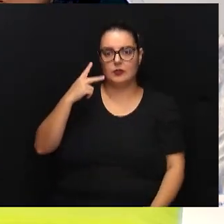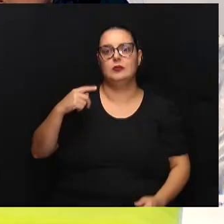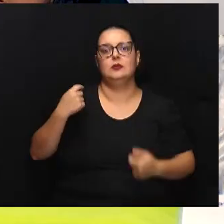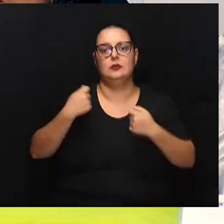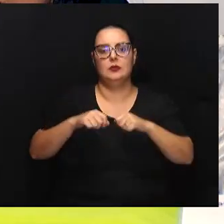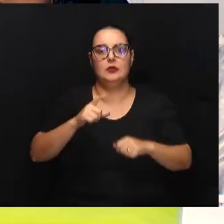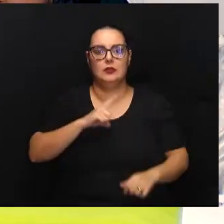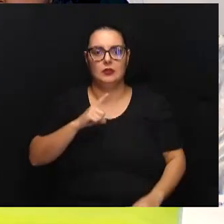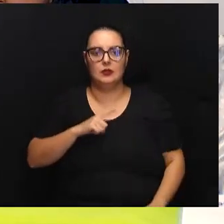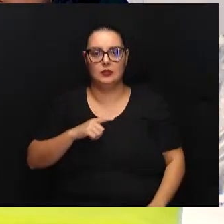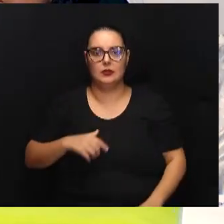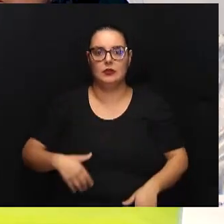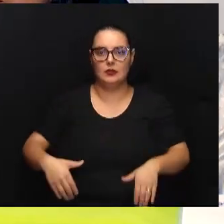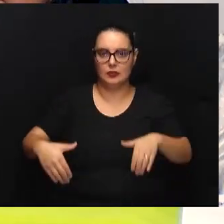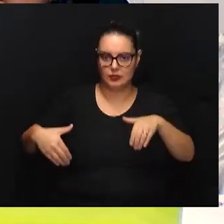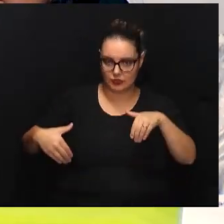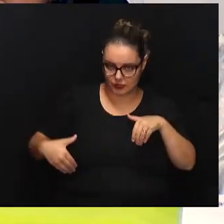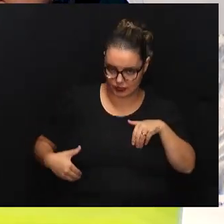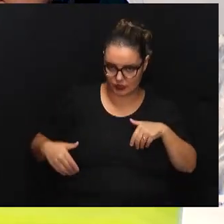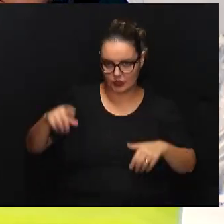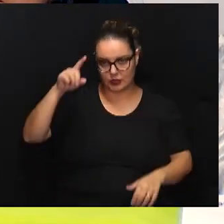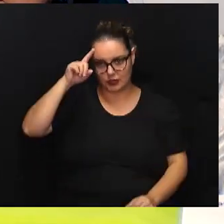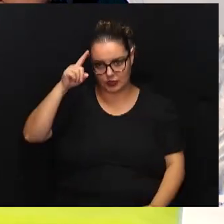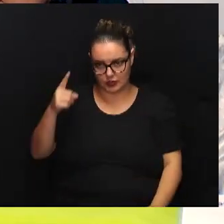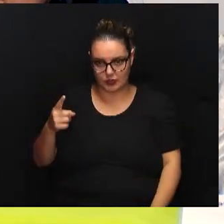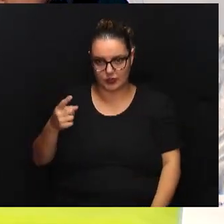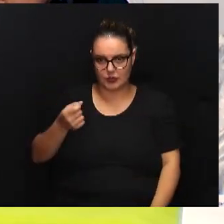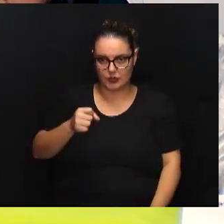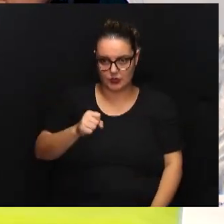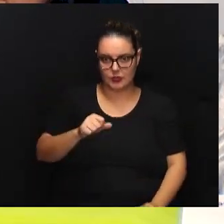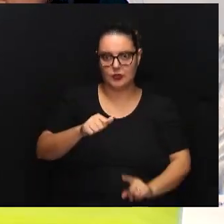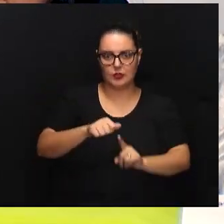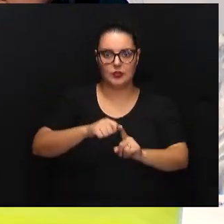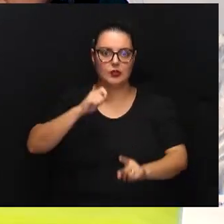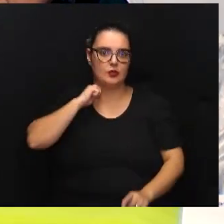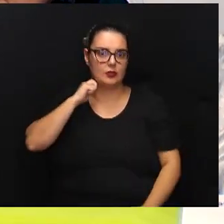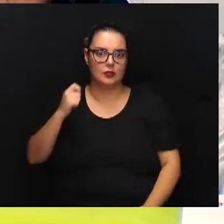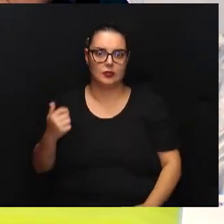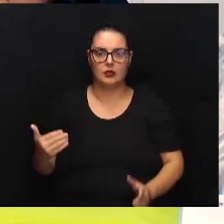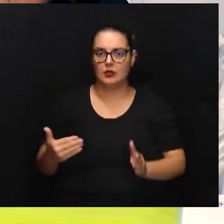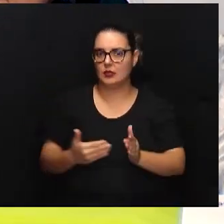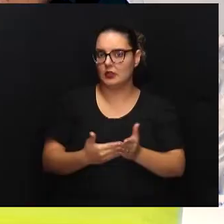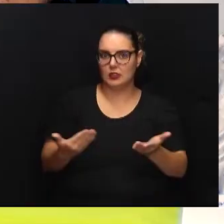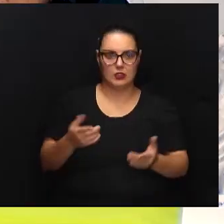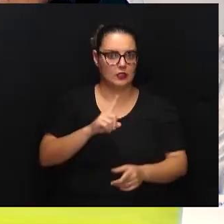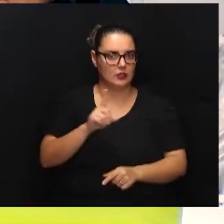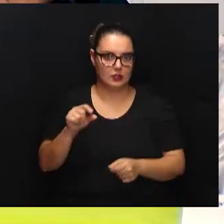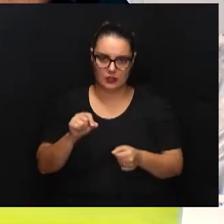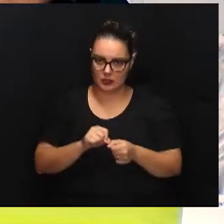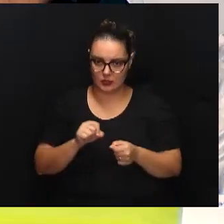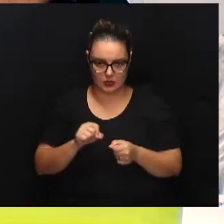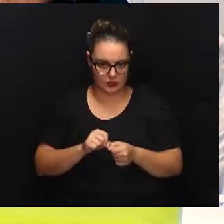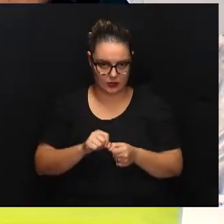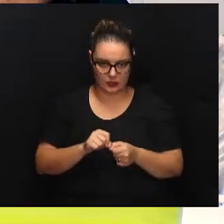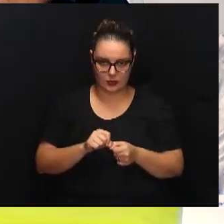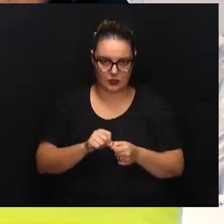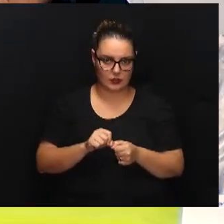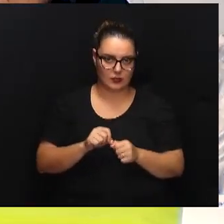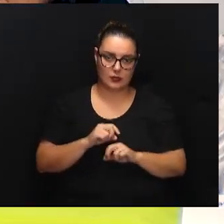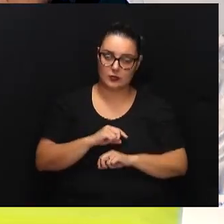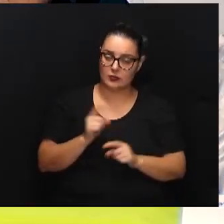dia 8 de abril. Até agora isso não foi feito. E, pelo contrário, né, o governo do estado publicou um decreto